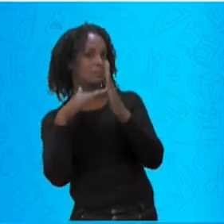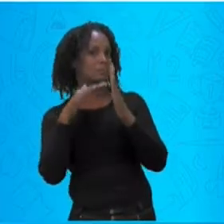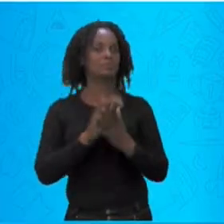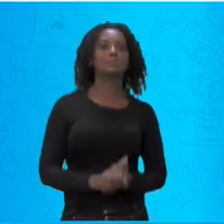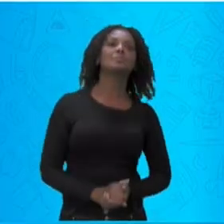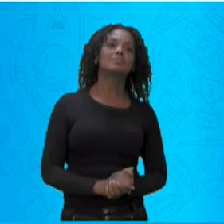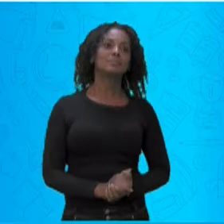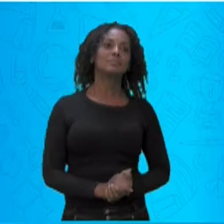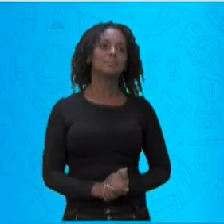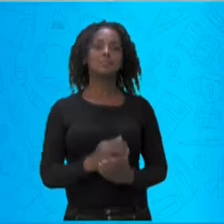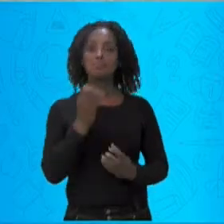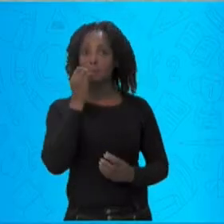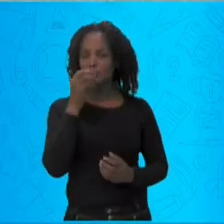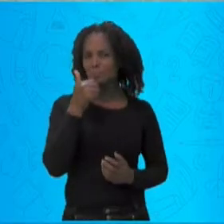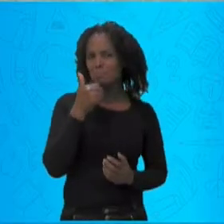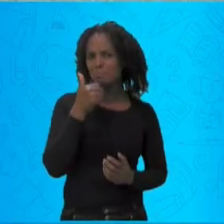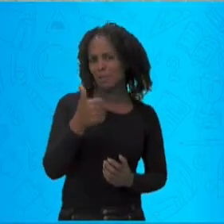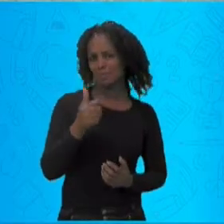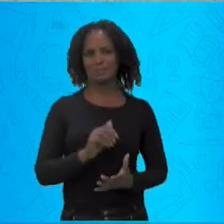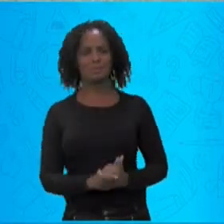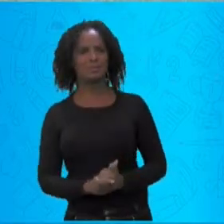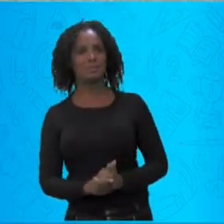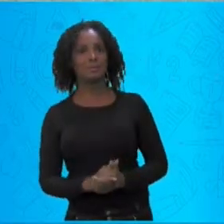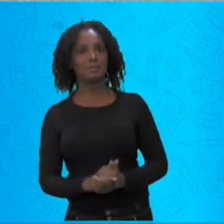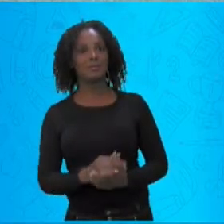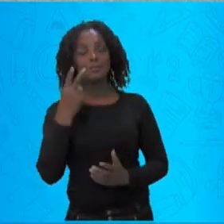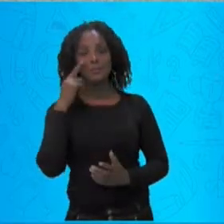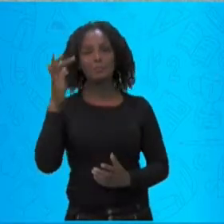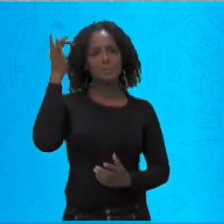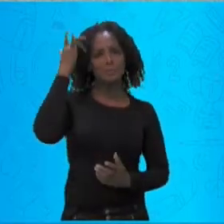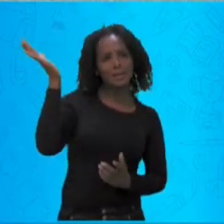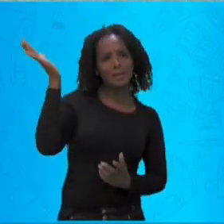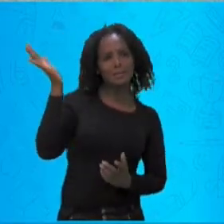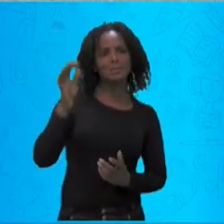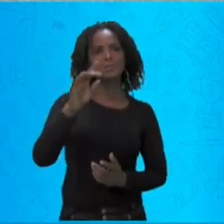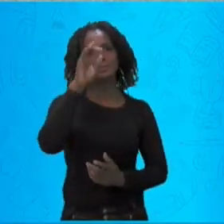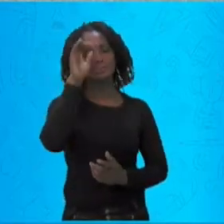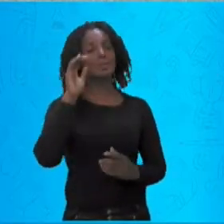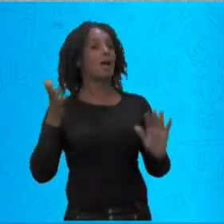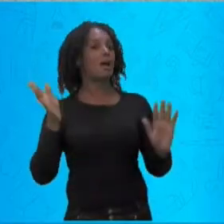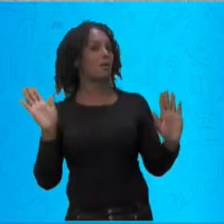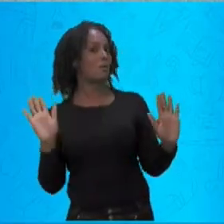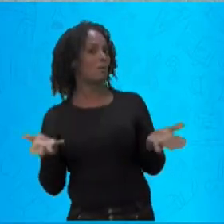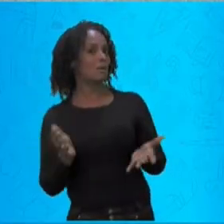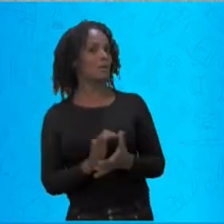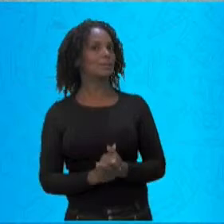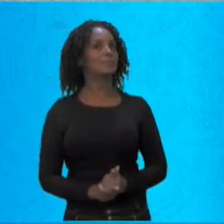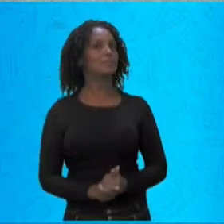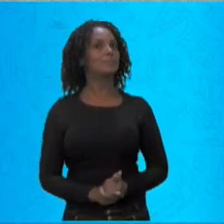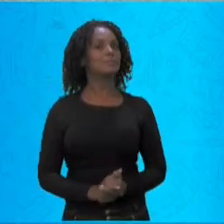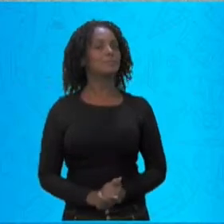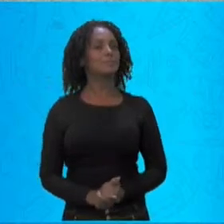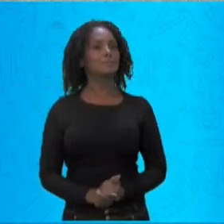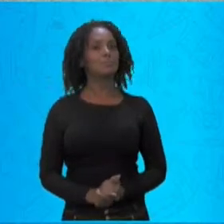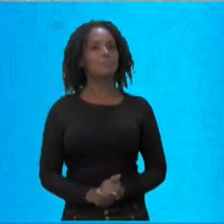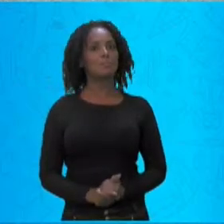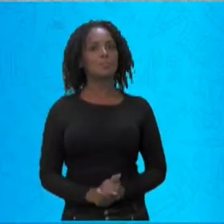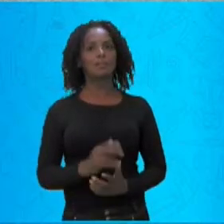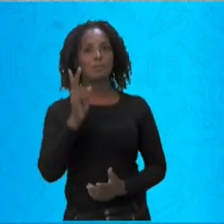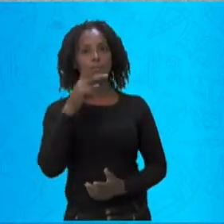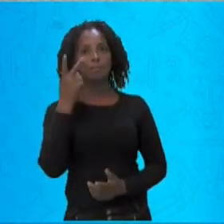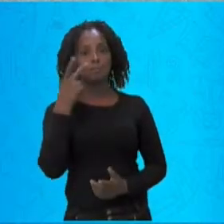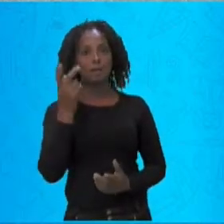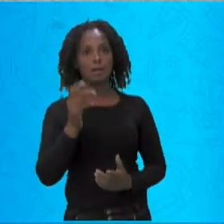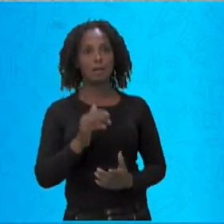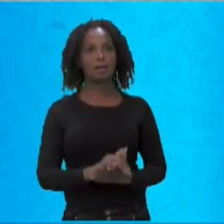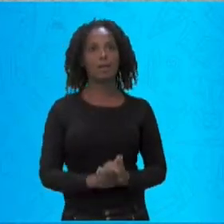final. Muito bem. Viram como é fácil? Agora, nós vamos falar